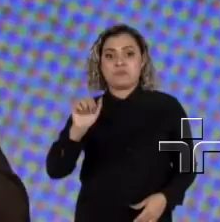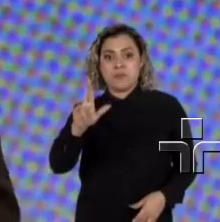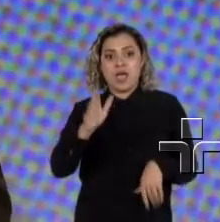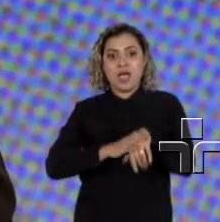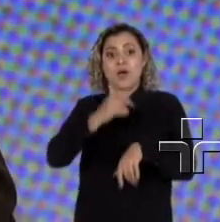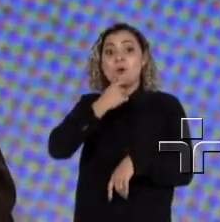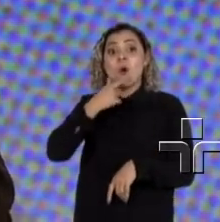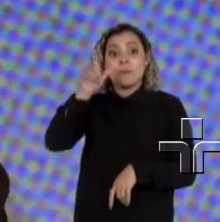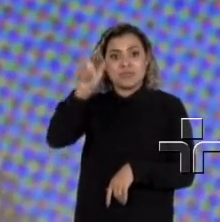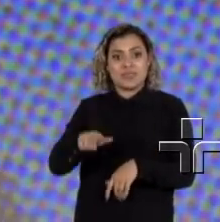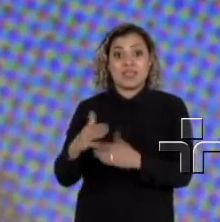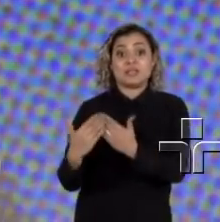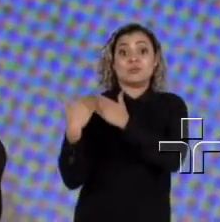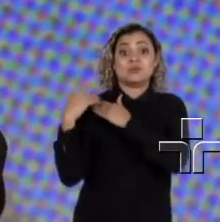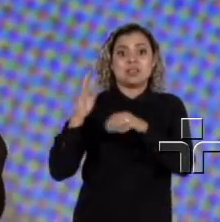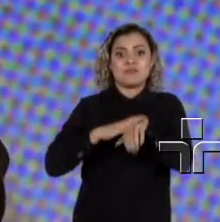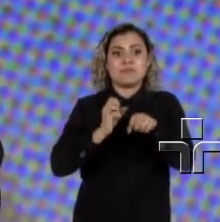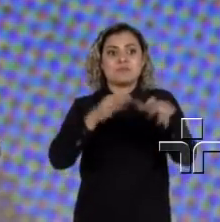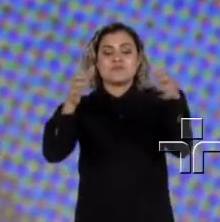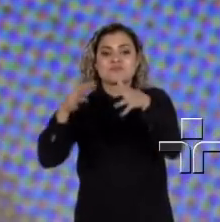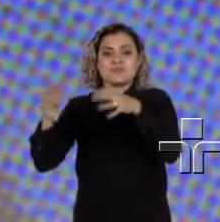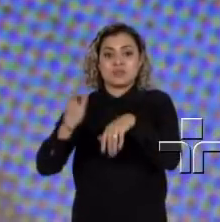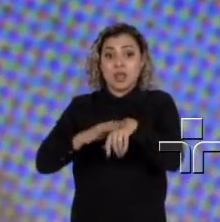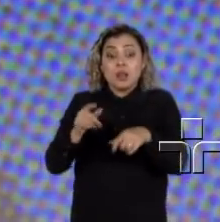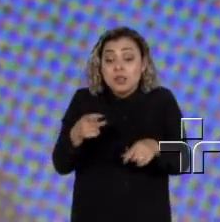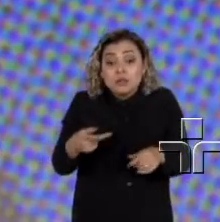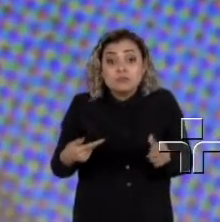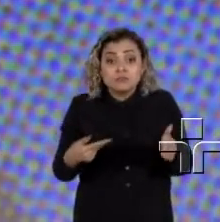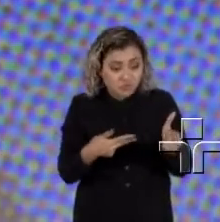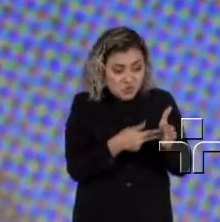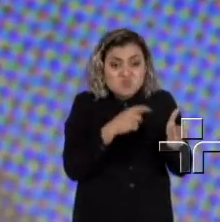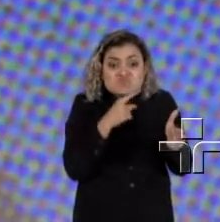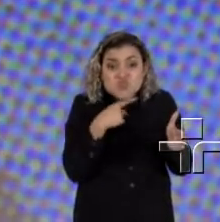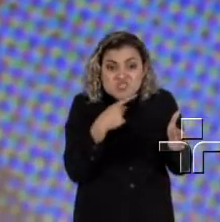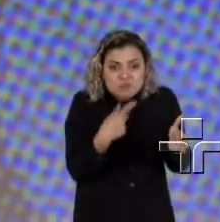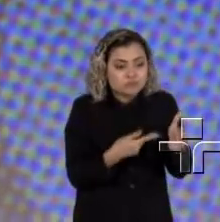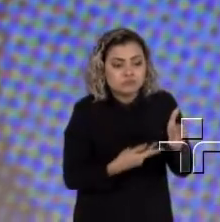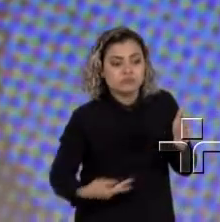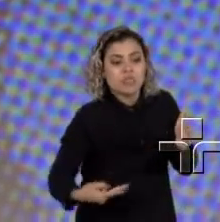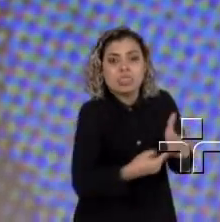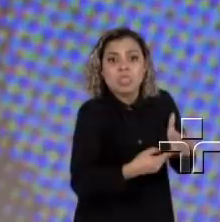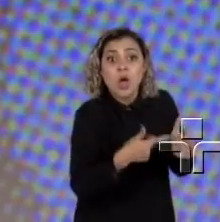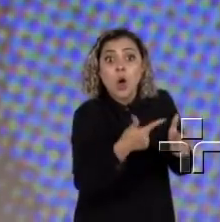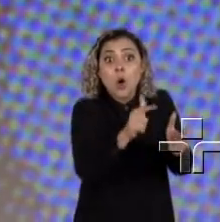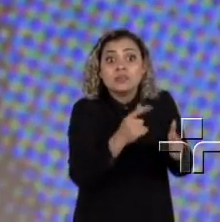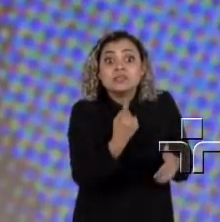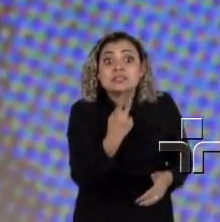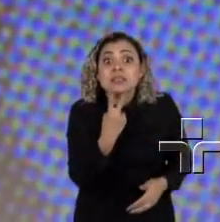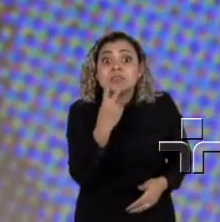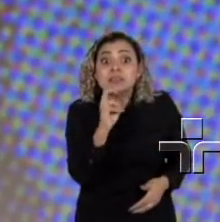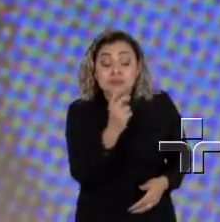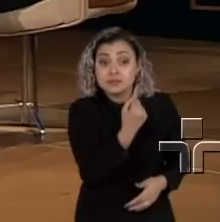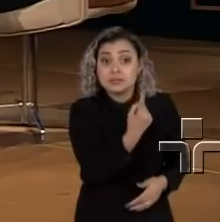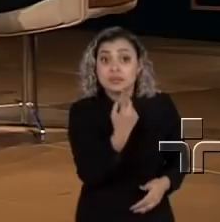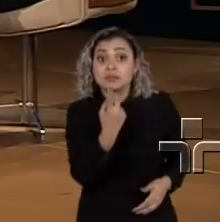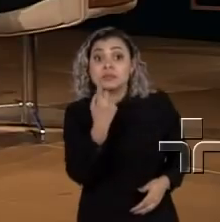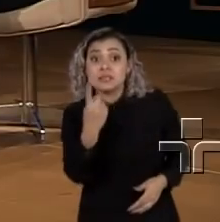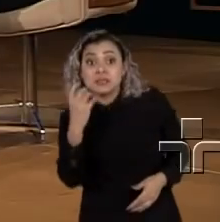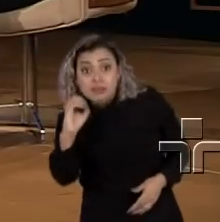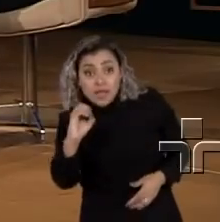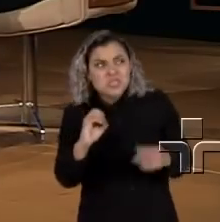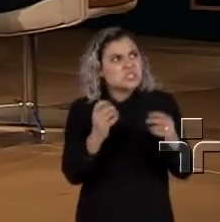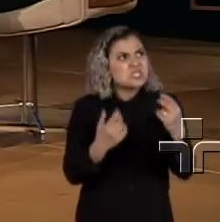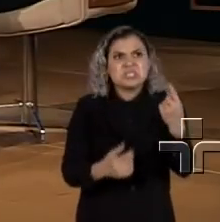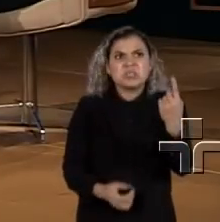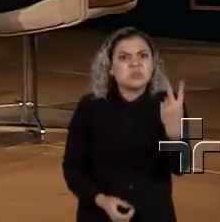fazia os efeitos especiais. Fazia o efeito especial. Que na hora lá que ele foi ligar o negócio não deu certo, ele aproveitou e ligou numa tomada de 110 mesmo, lá 120 volts.